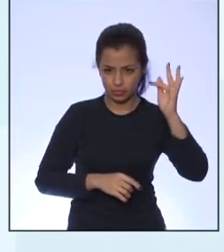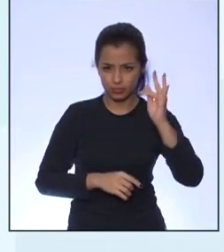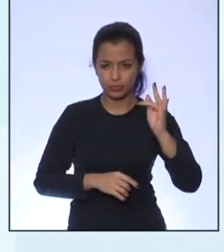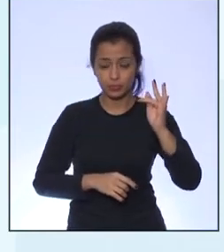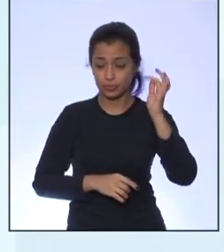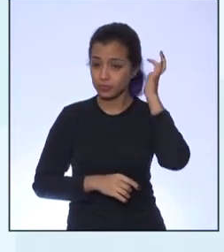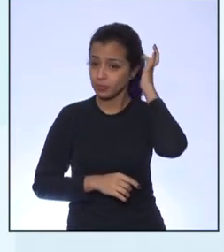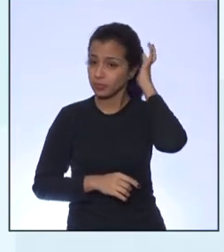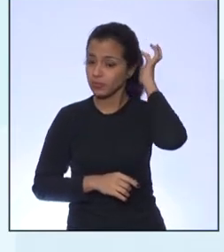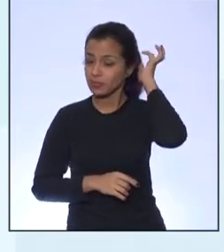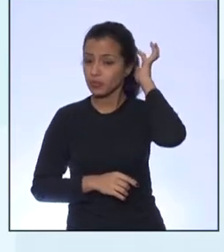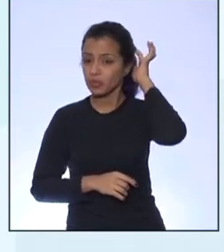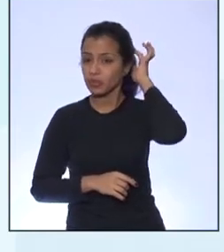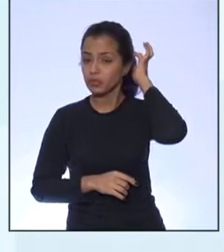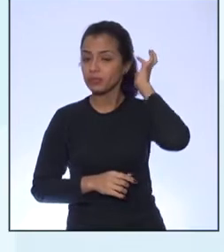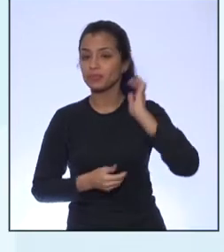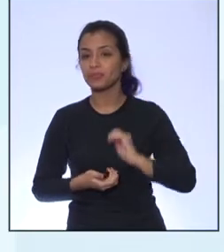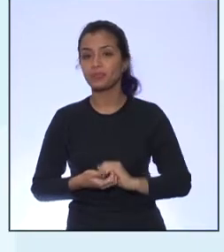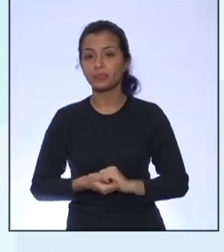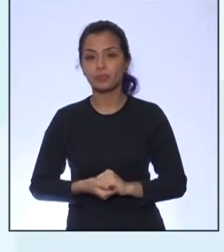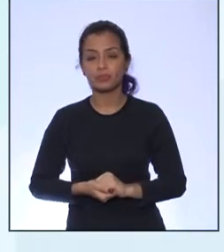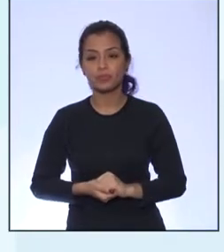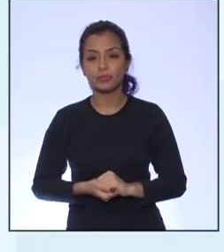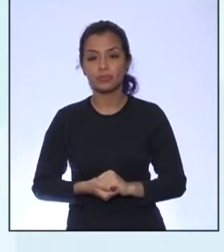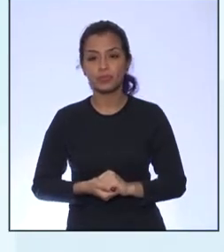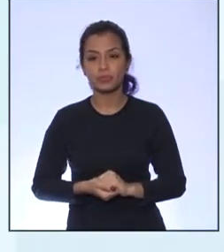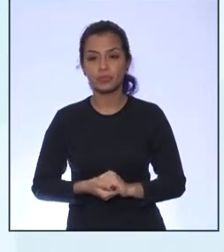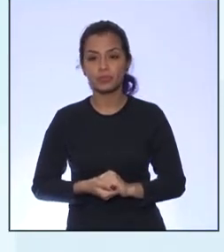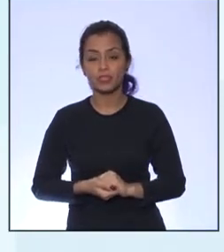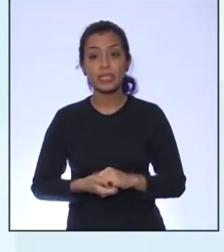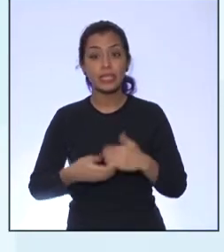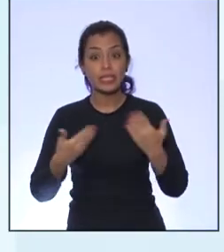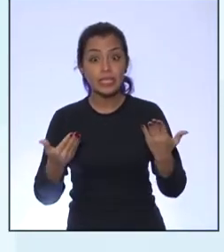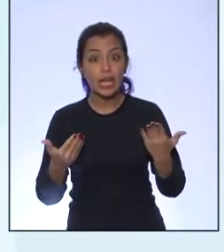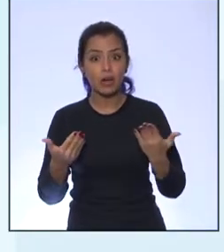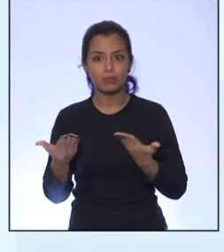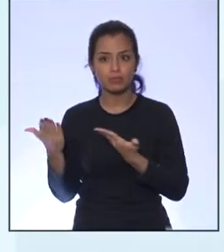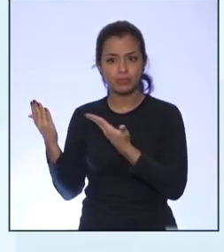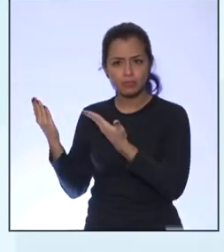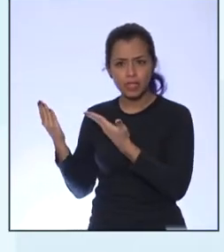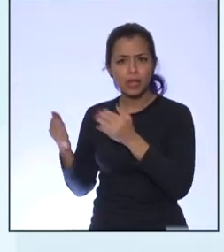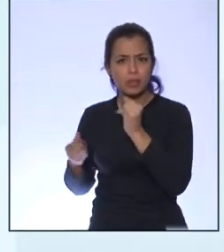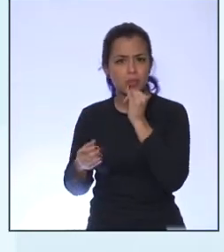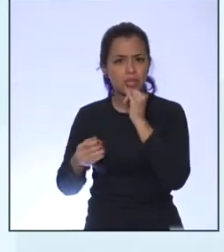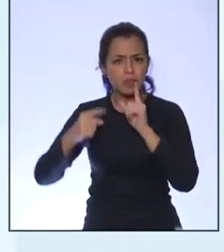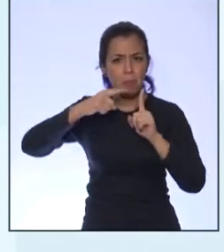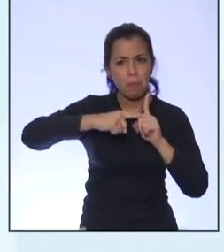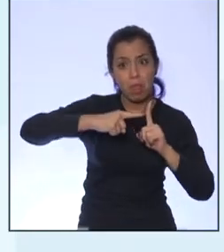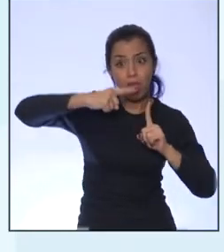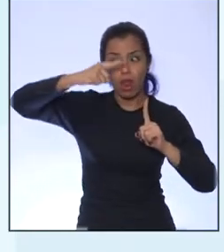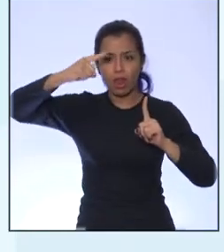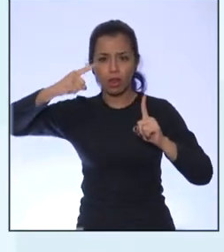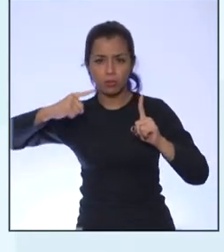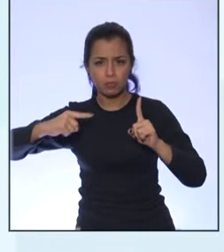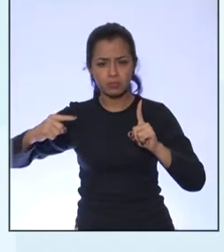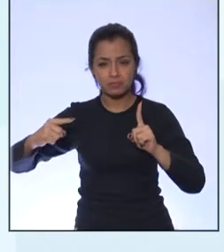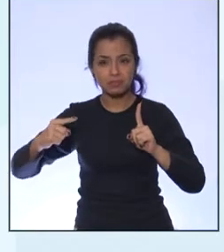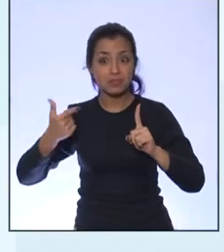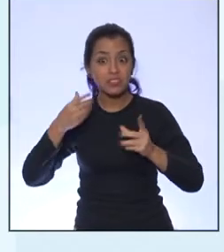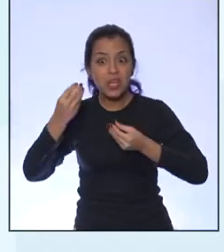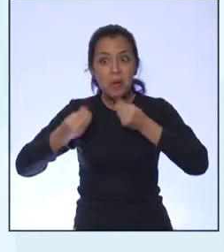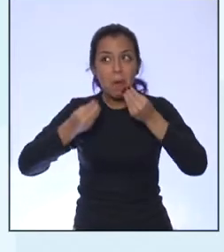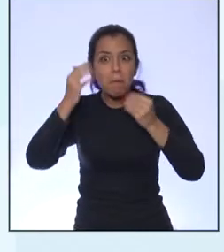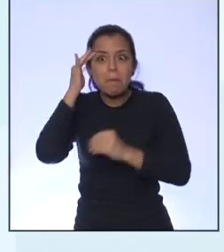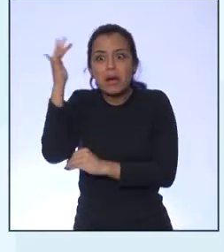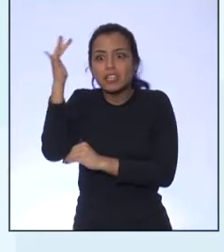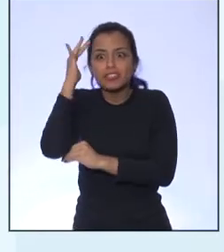universidades. Quer dizer, isso é algo inimaginável se a gente pudesse pensar no que está acontecendo.